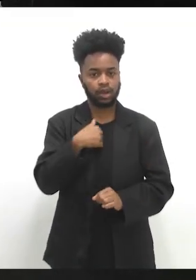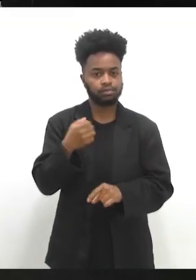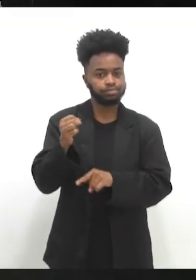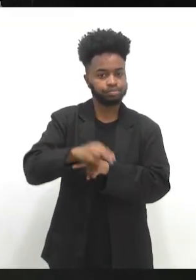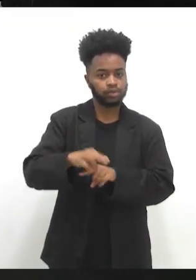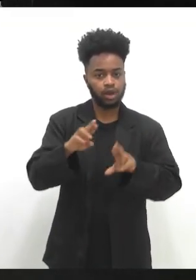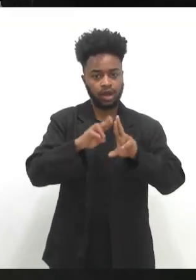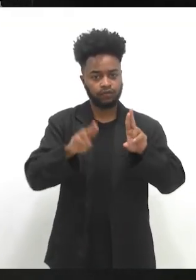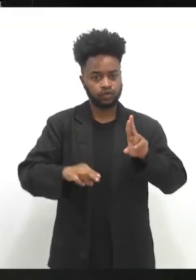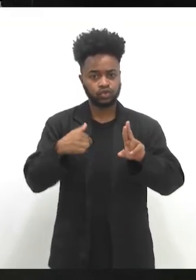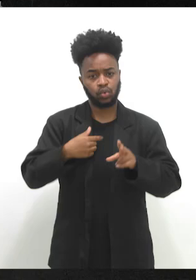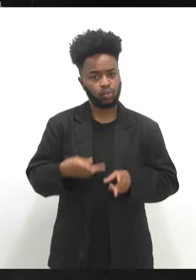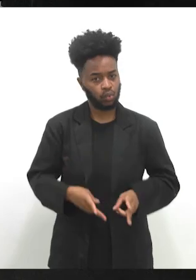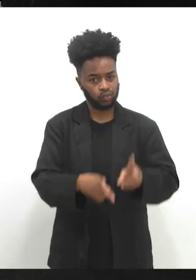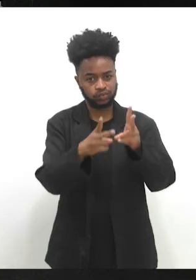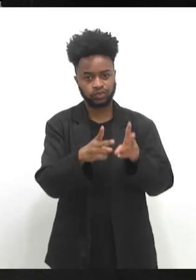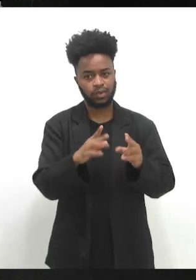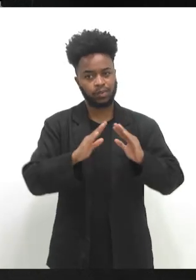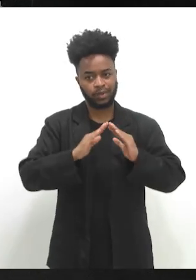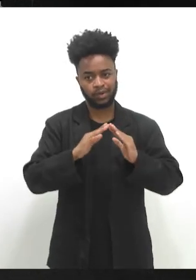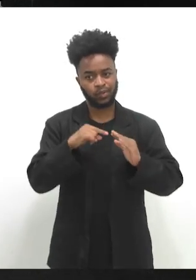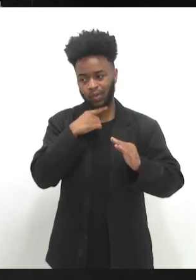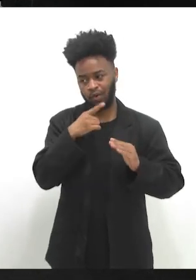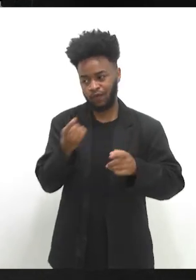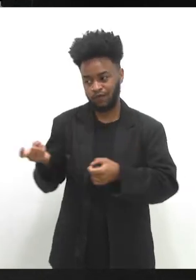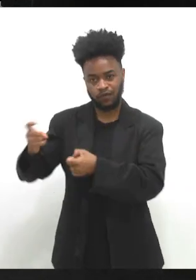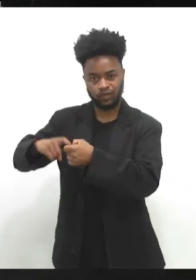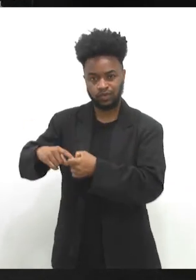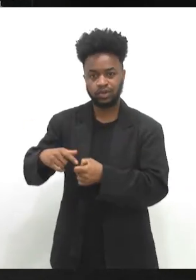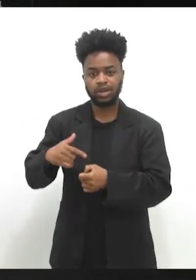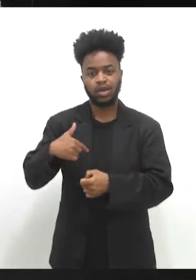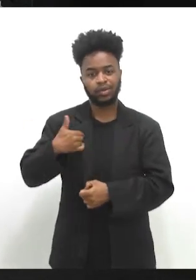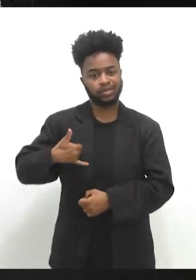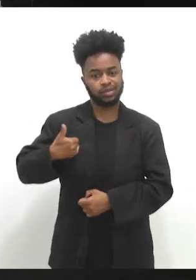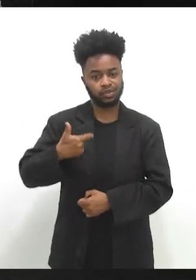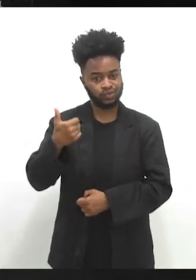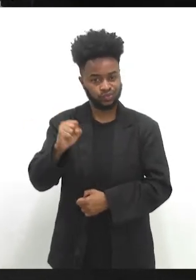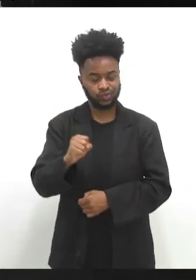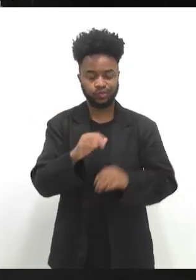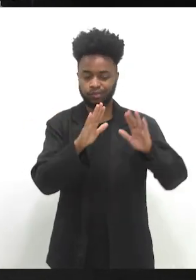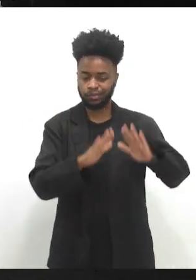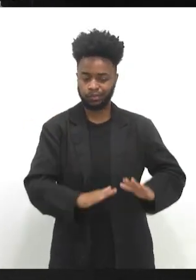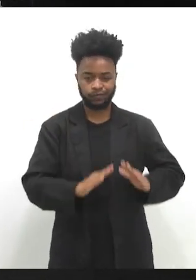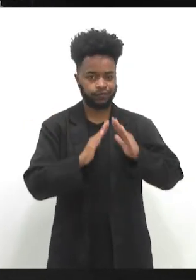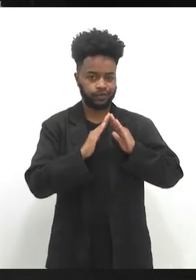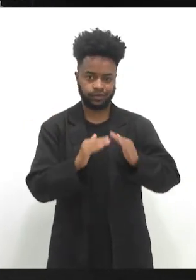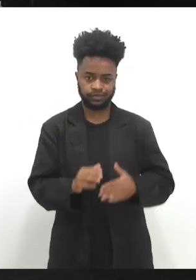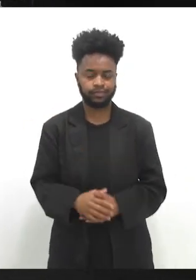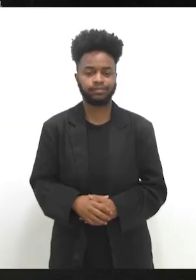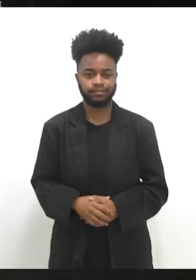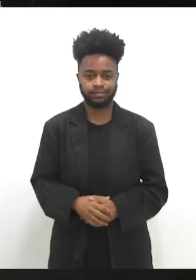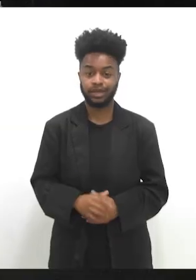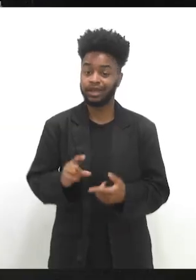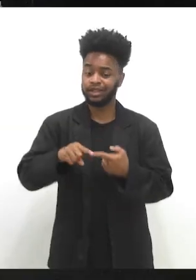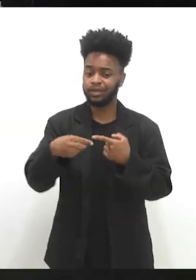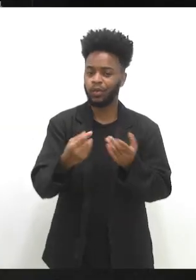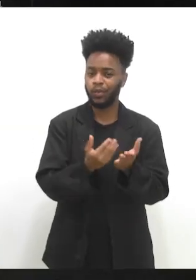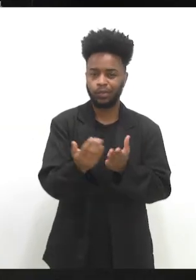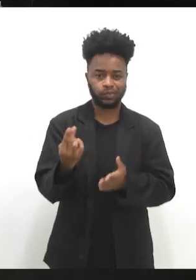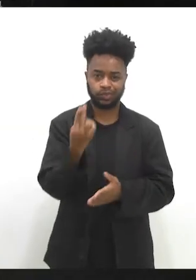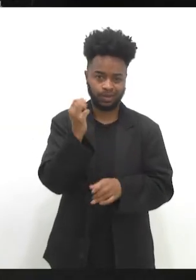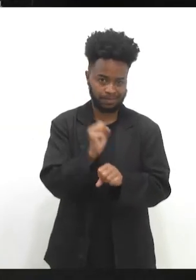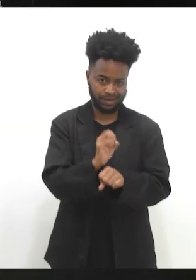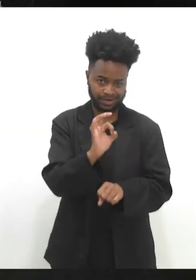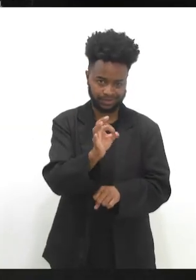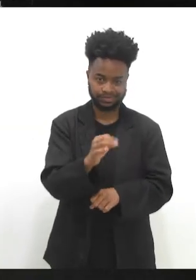né, a faculdade. Vim direto, nunca mais saí daqui, também não consegui voltar mais. Eu desde meus 18 anos aqui. Depois que começa, embala, é não. difícil querer